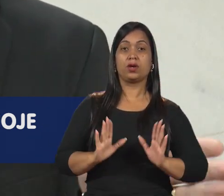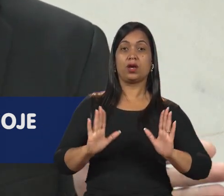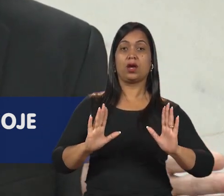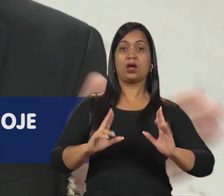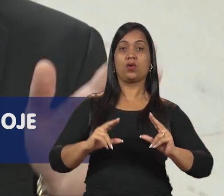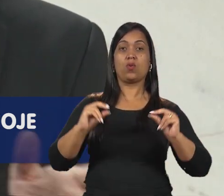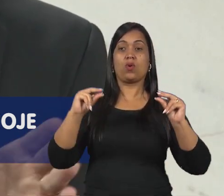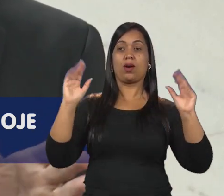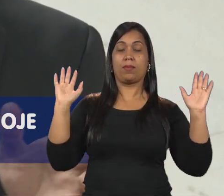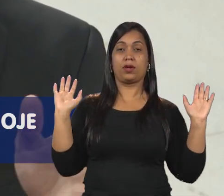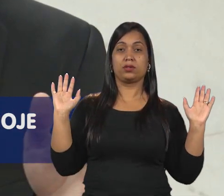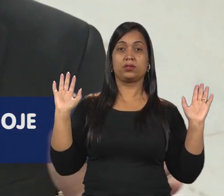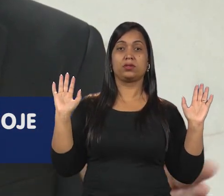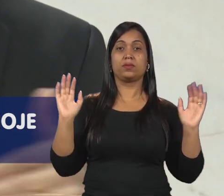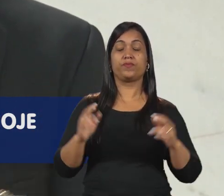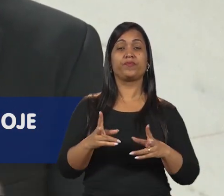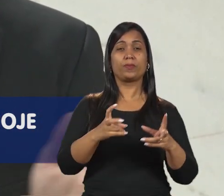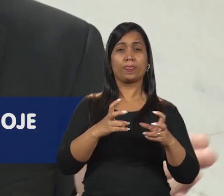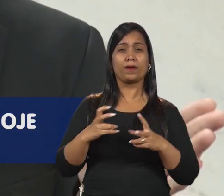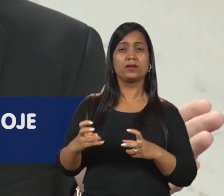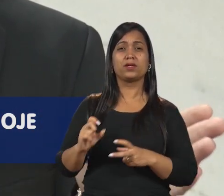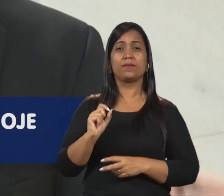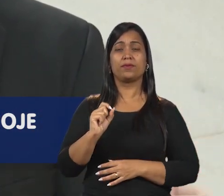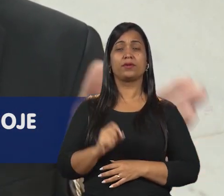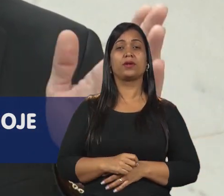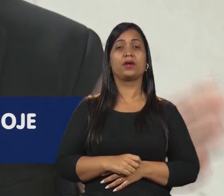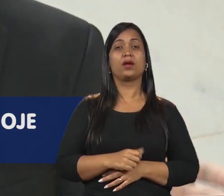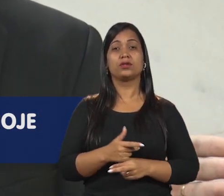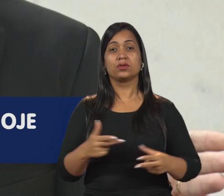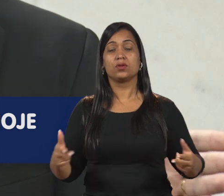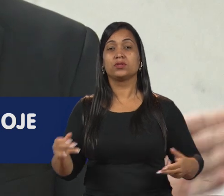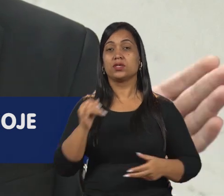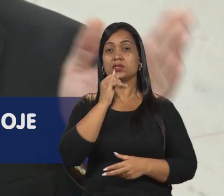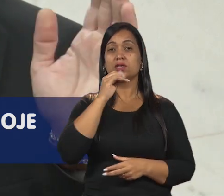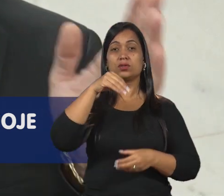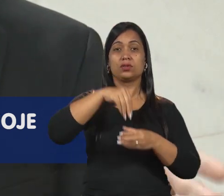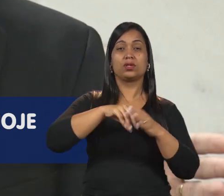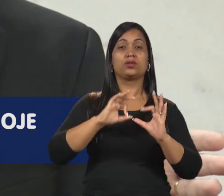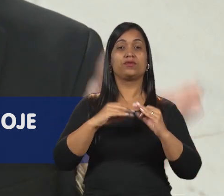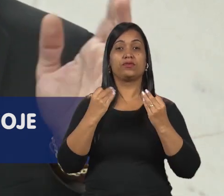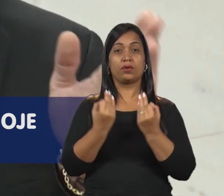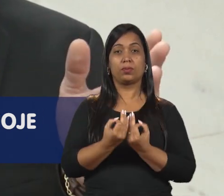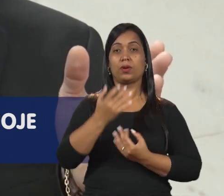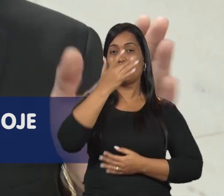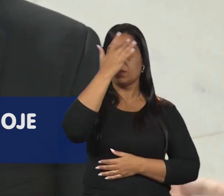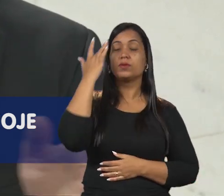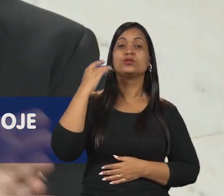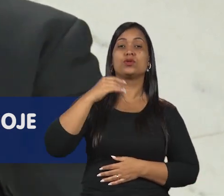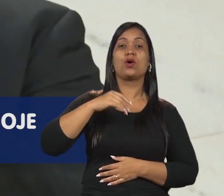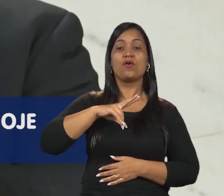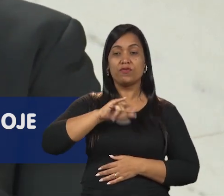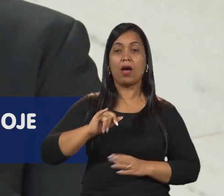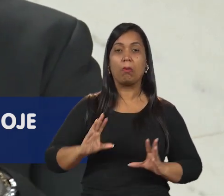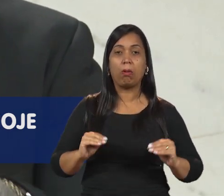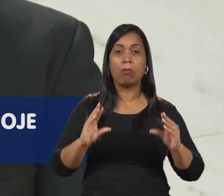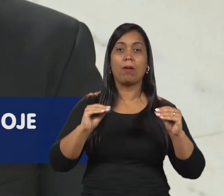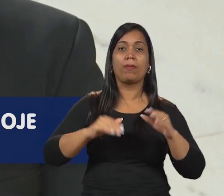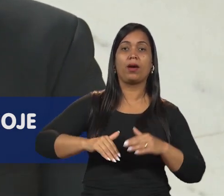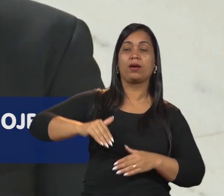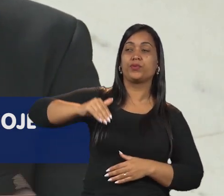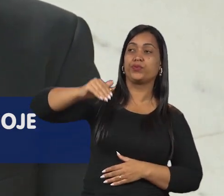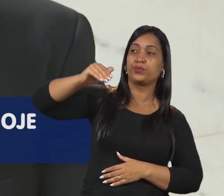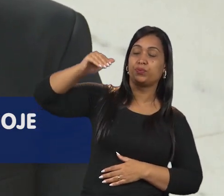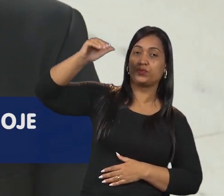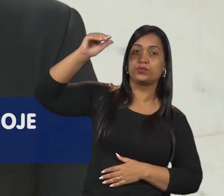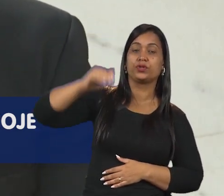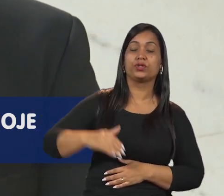gente percebe que grande porcentagem dos casos, quando é no ambiente familiar, a criança vai sofrer o abuso até a adolescência. Recorrente, né? De